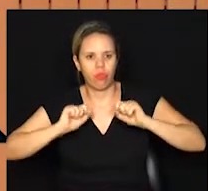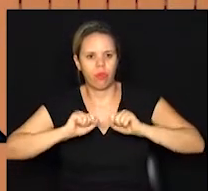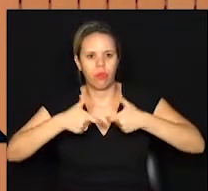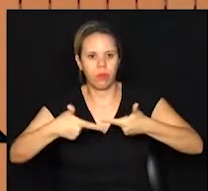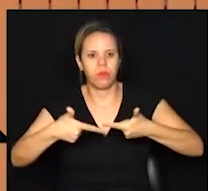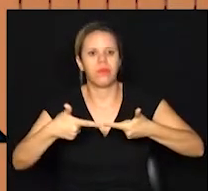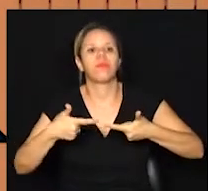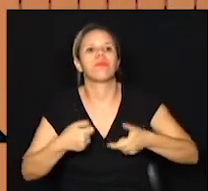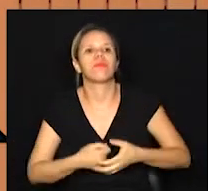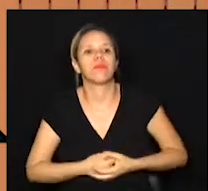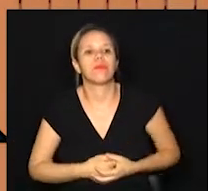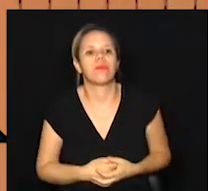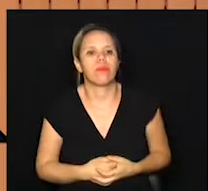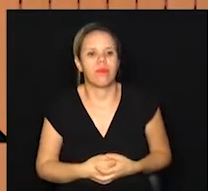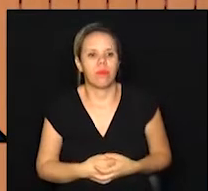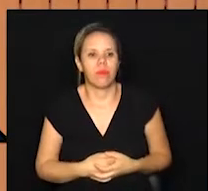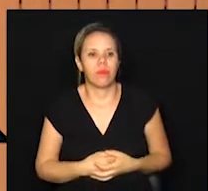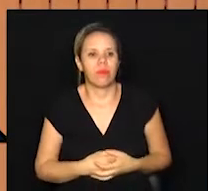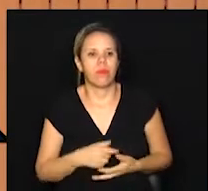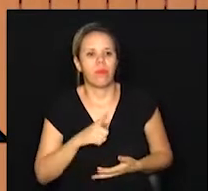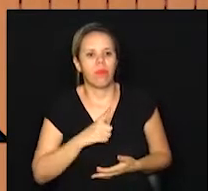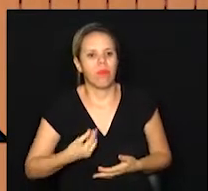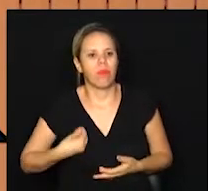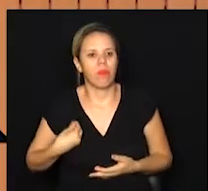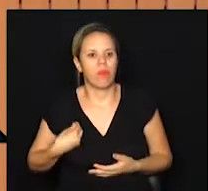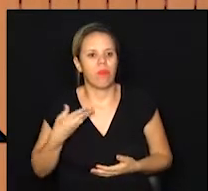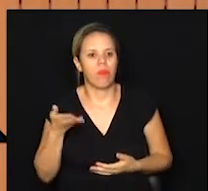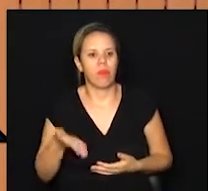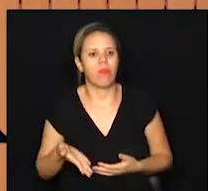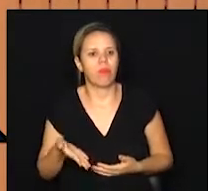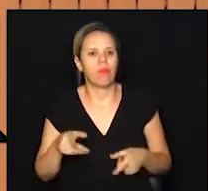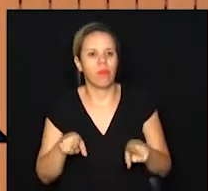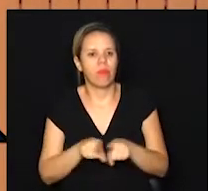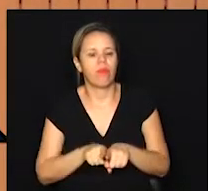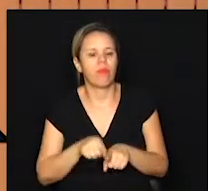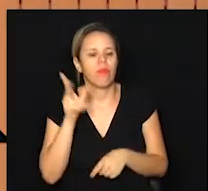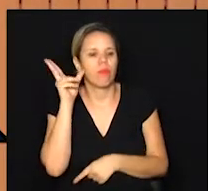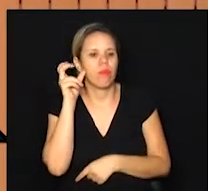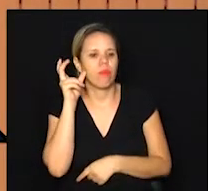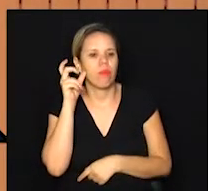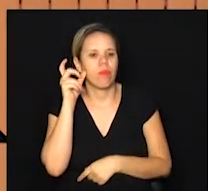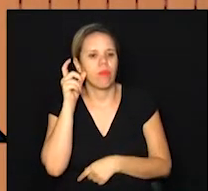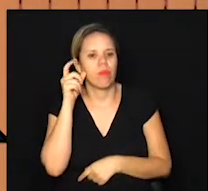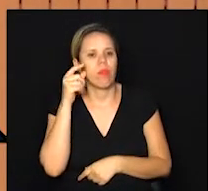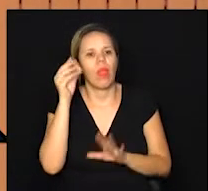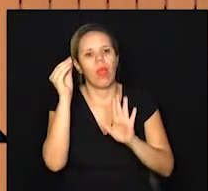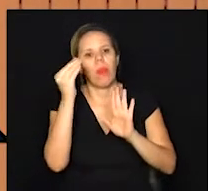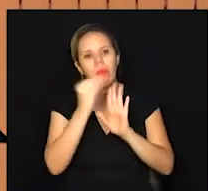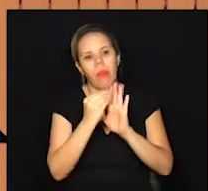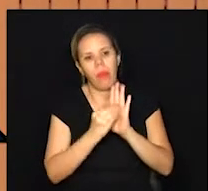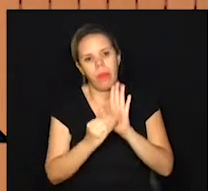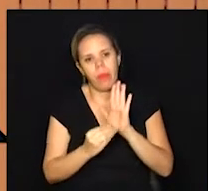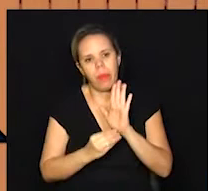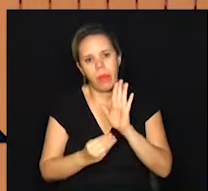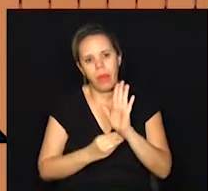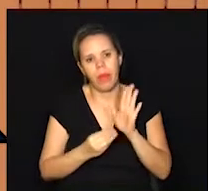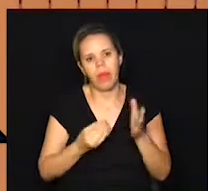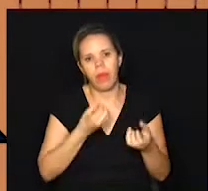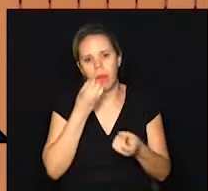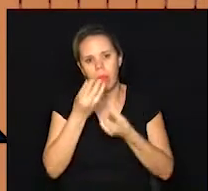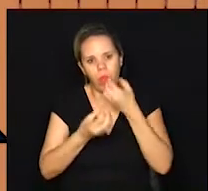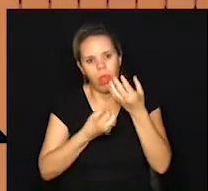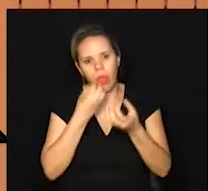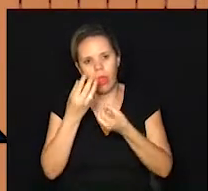Legislativa, que vai estar aqui também ouvindo esses depoimentos, e